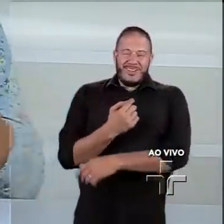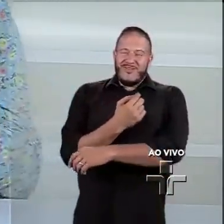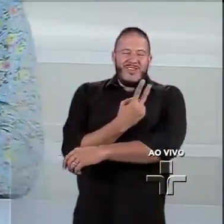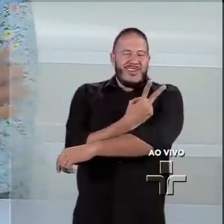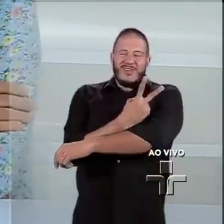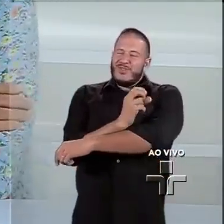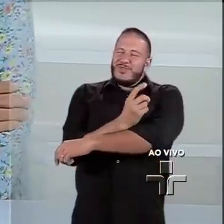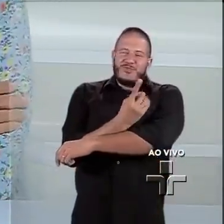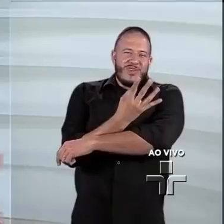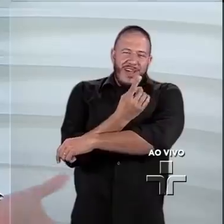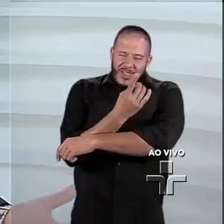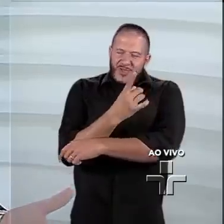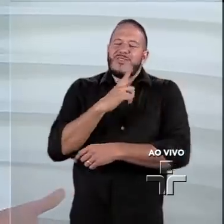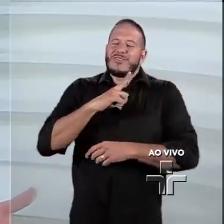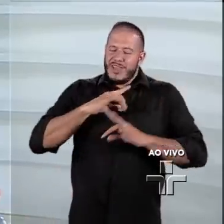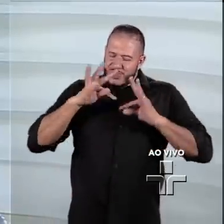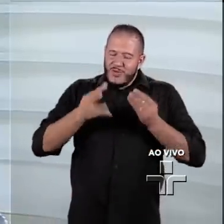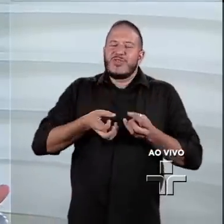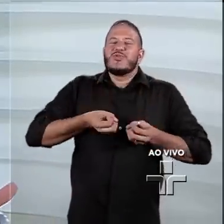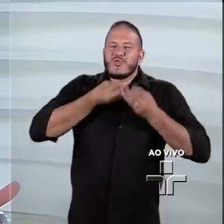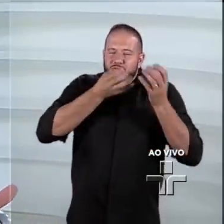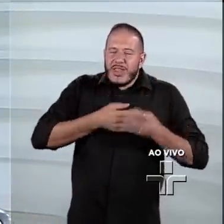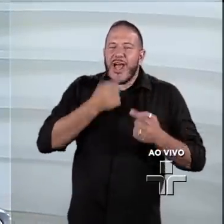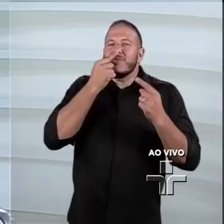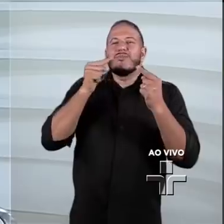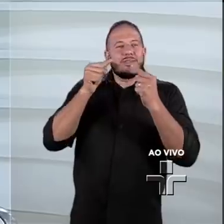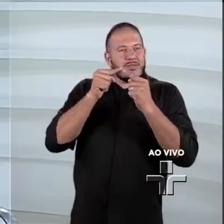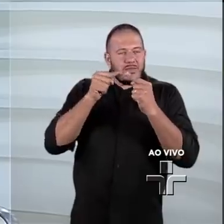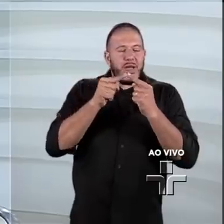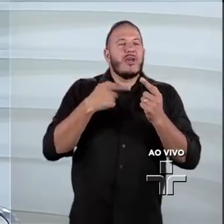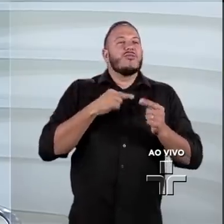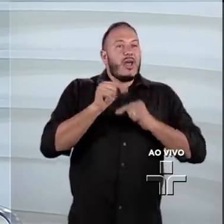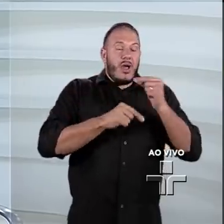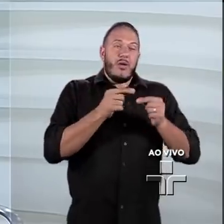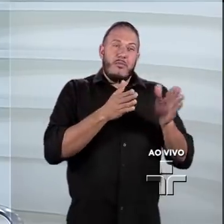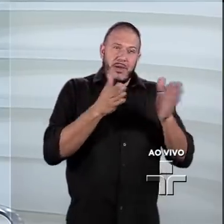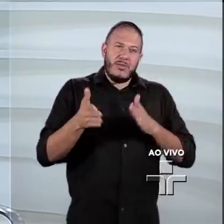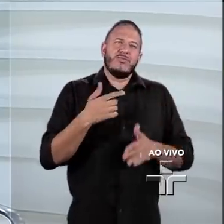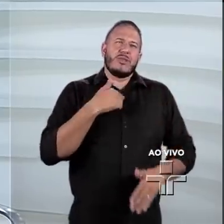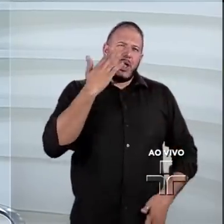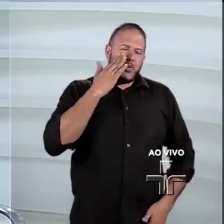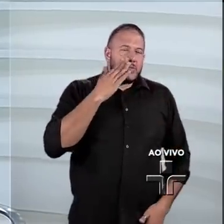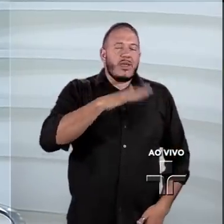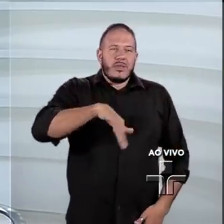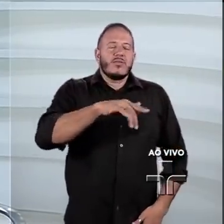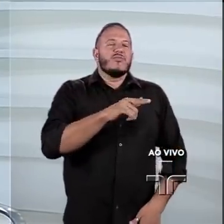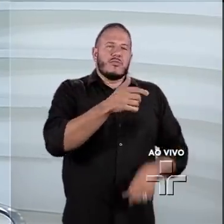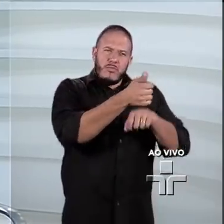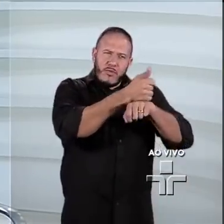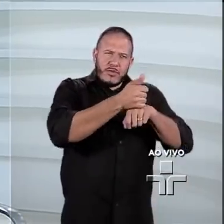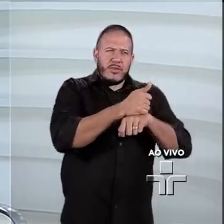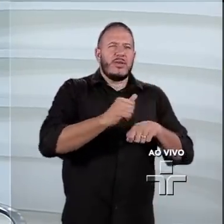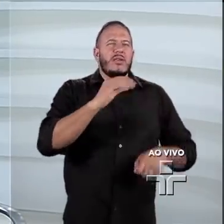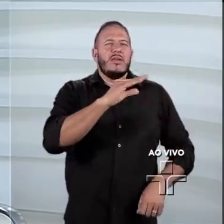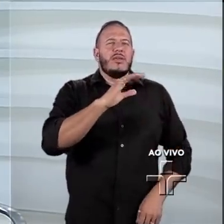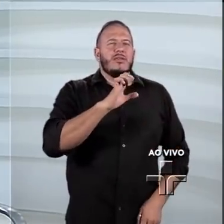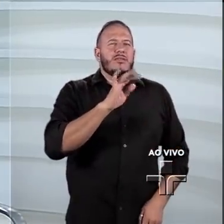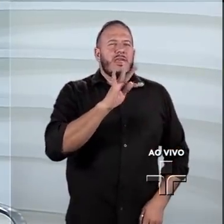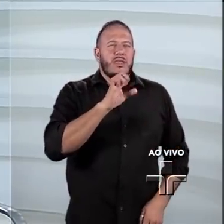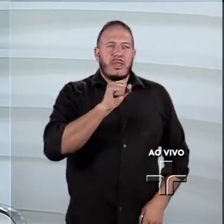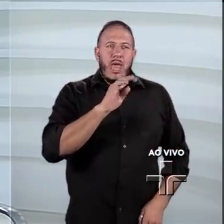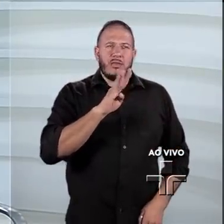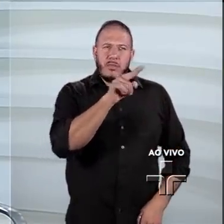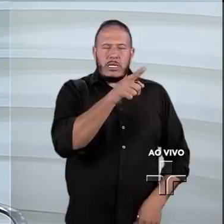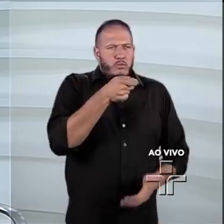tem aqui todos os dados relacionados ao período. O que eu sei é que os técnicos da CETESB são técnicos muito rigorosos,